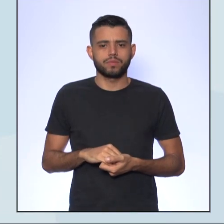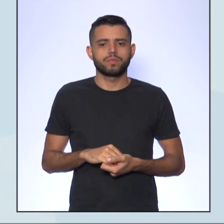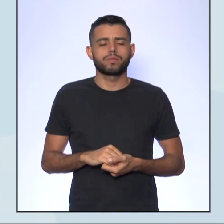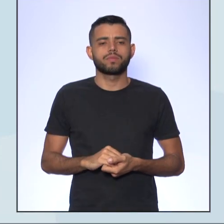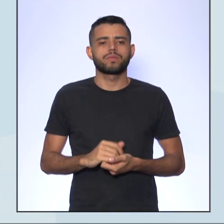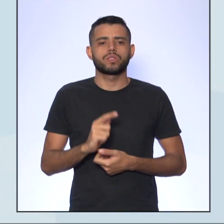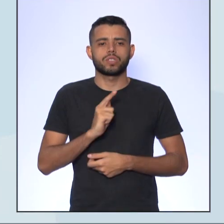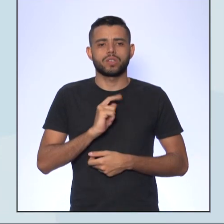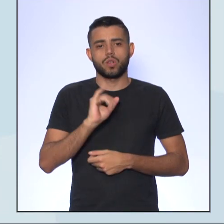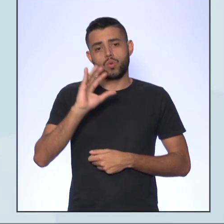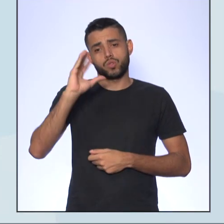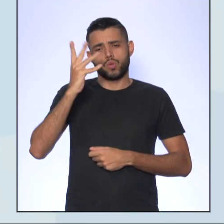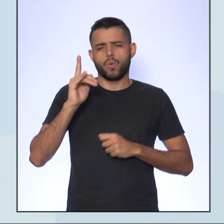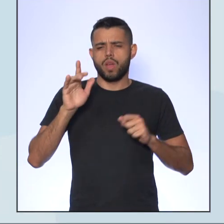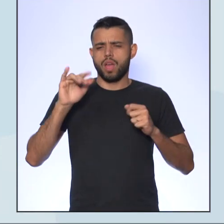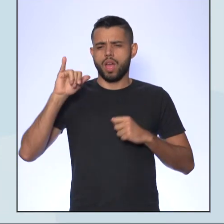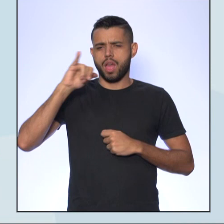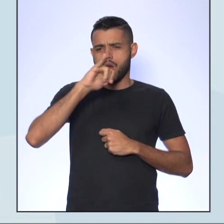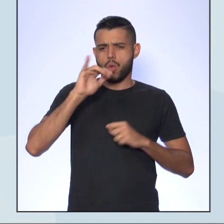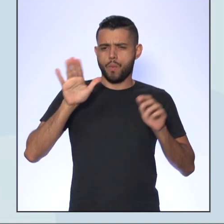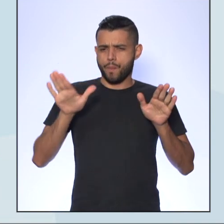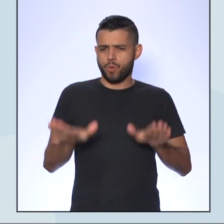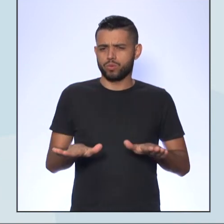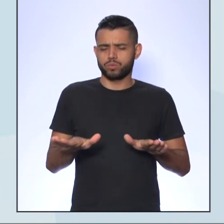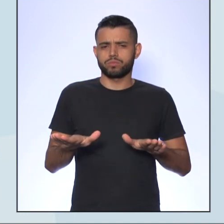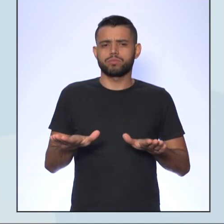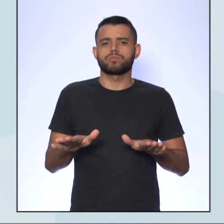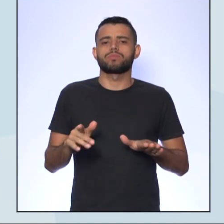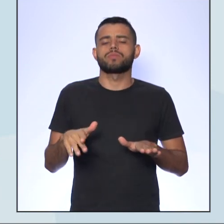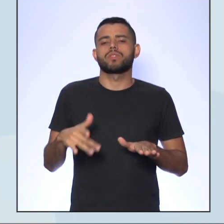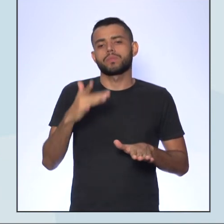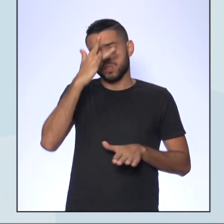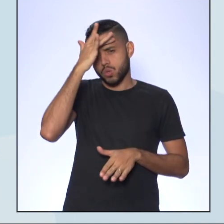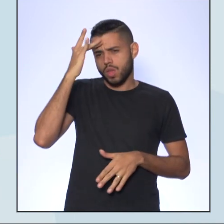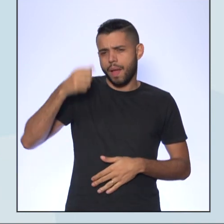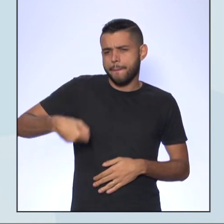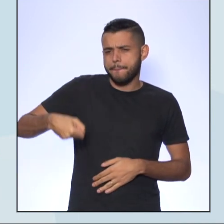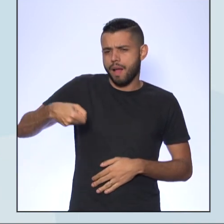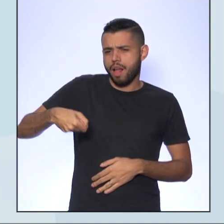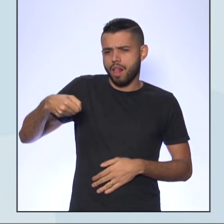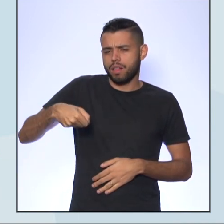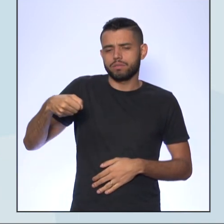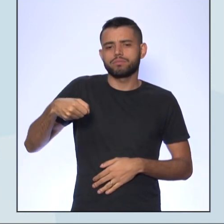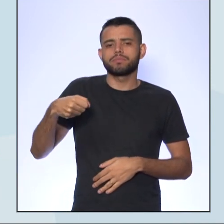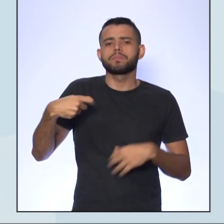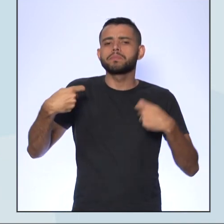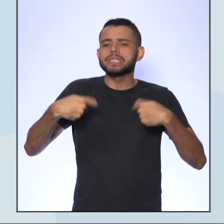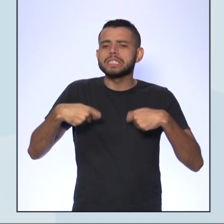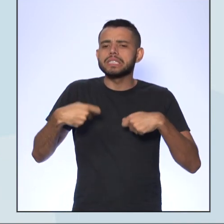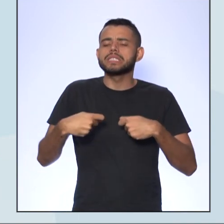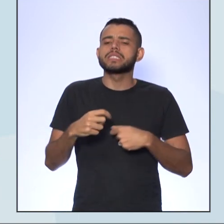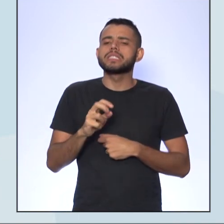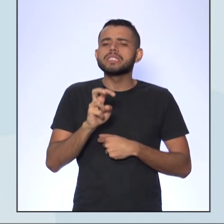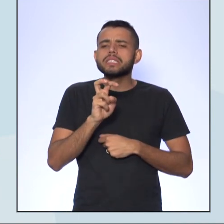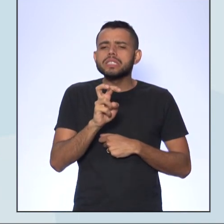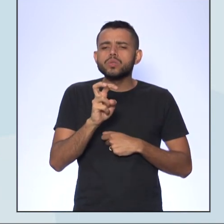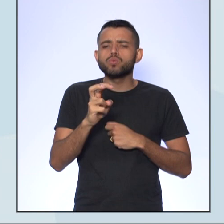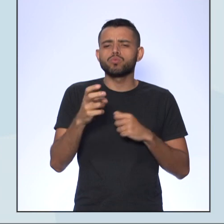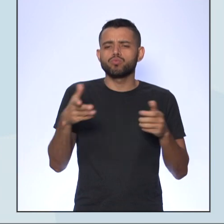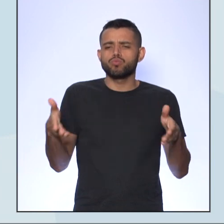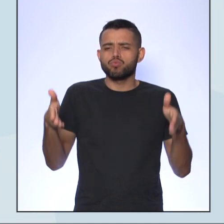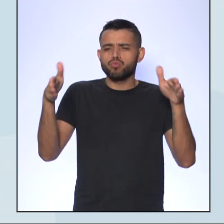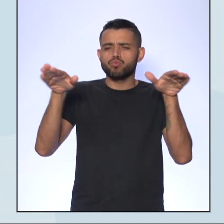em um aeroporto, os passageiros devem submeter suas bagagens em uma das 5 máquinas de